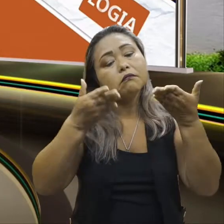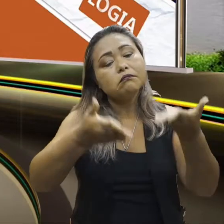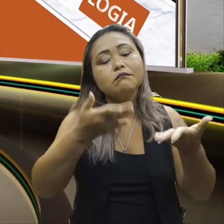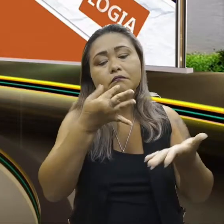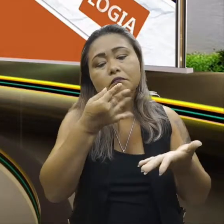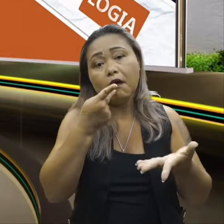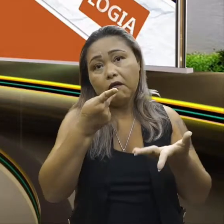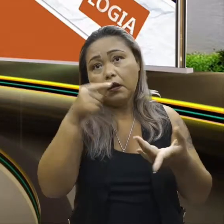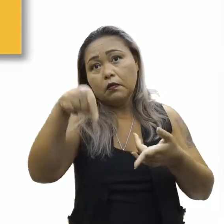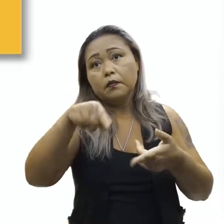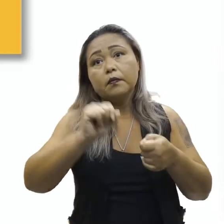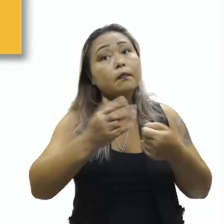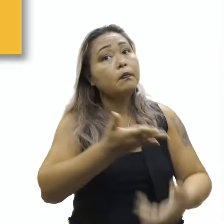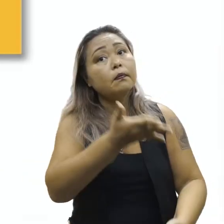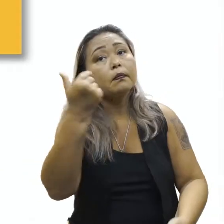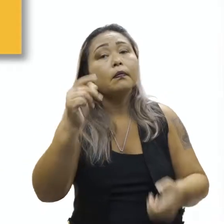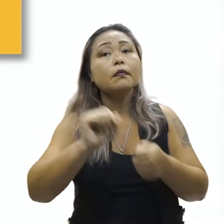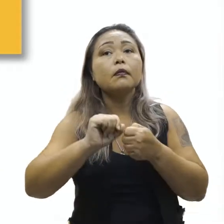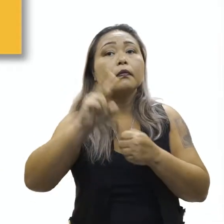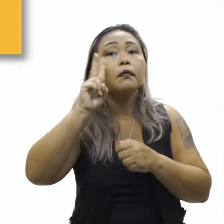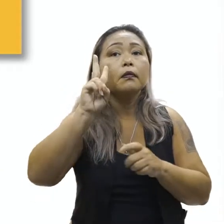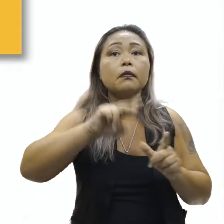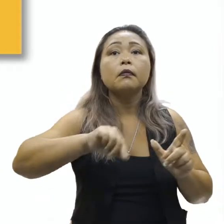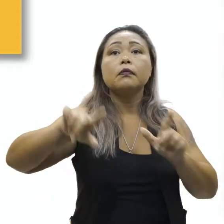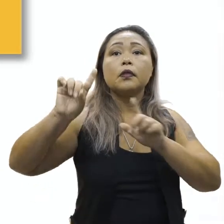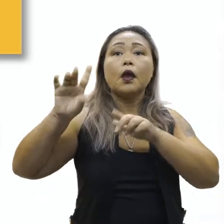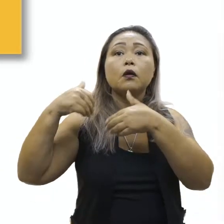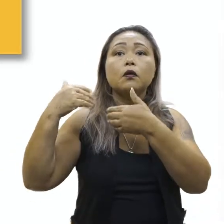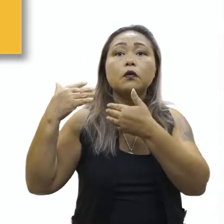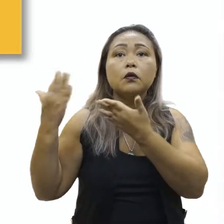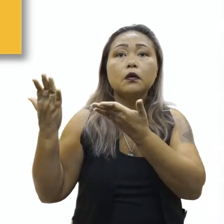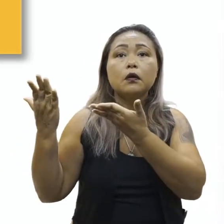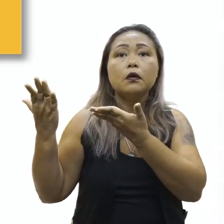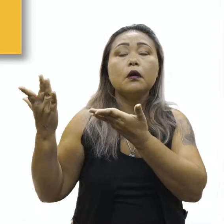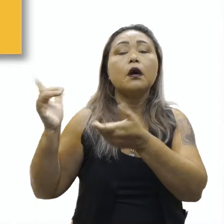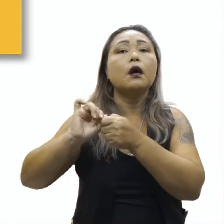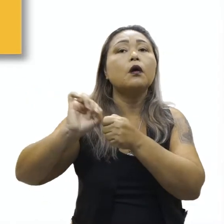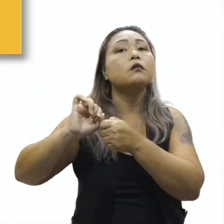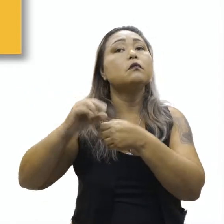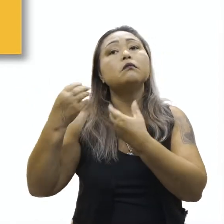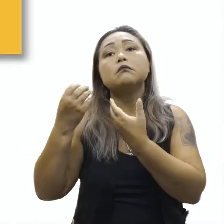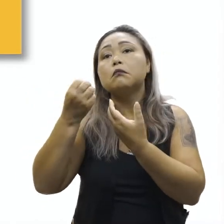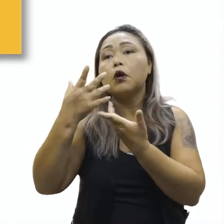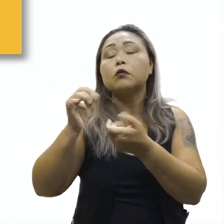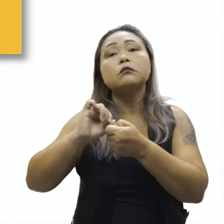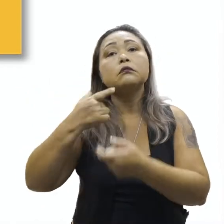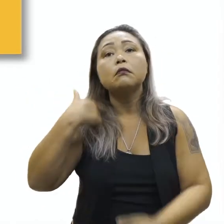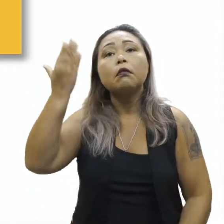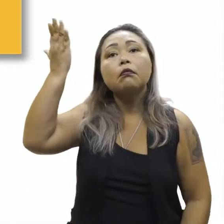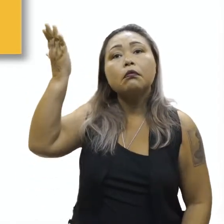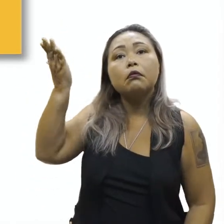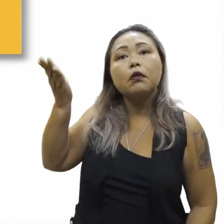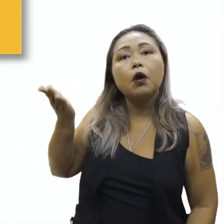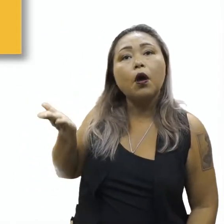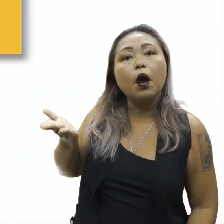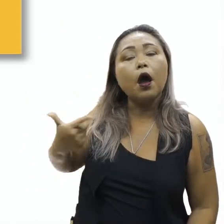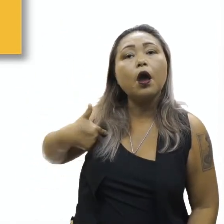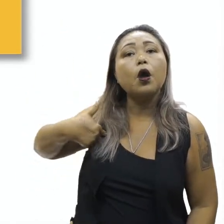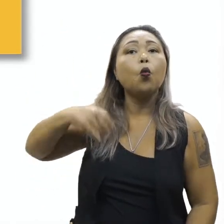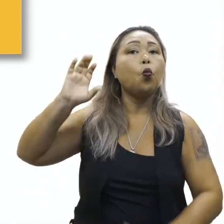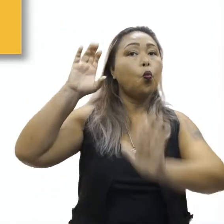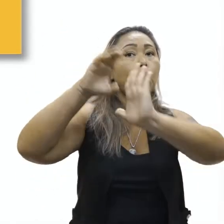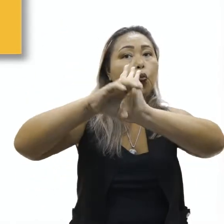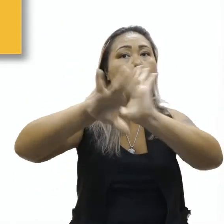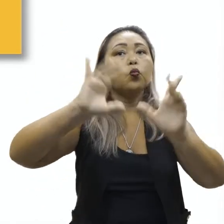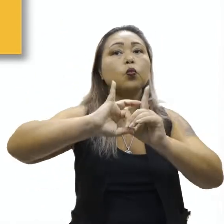certo? Vem aqui comigo, vamos olhar aqui os assuntos da aula de hoje. Bom, tá aí, ó. O conceito de democracia, a gente